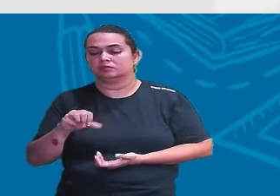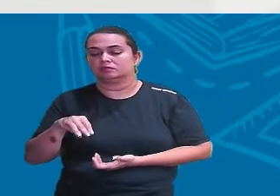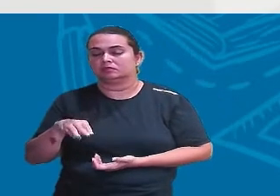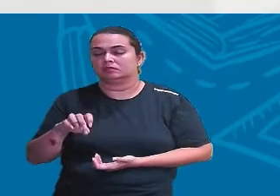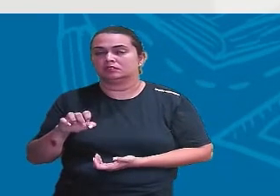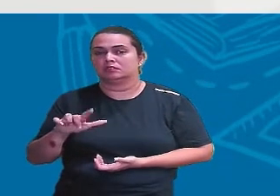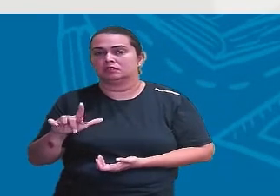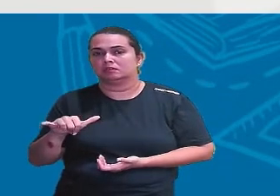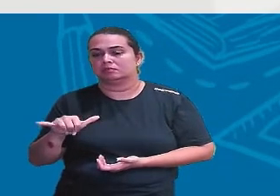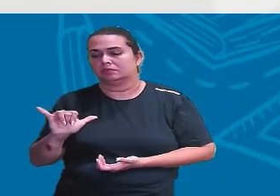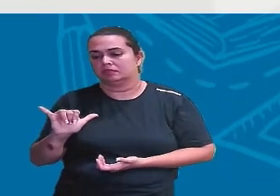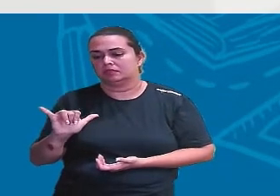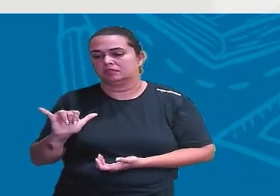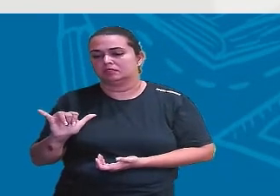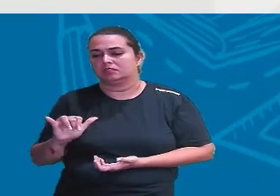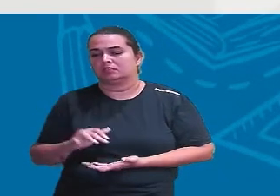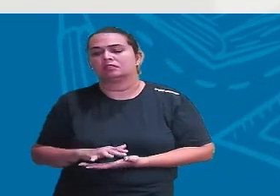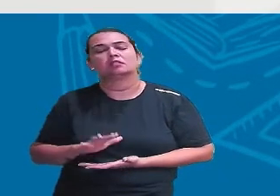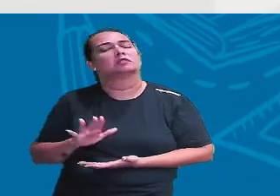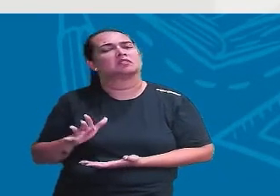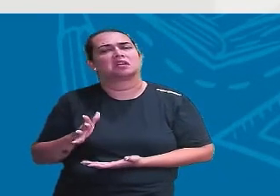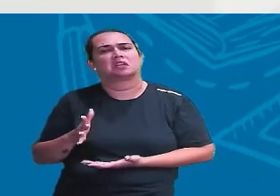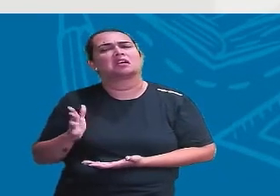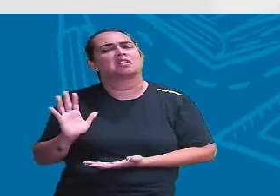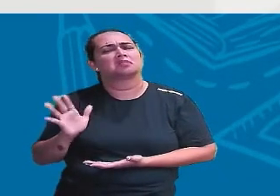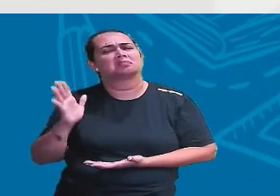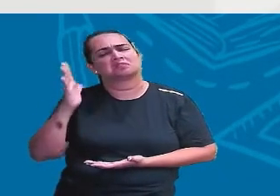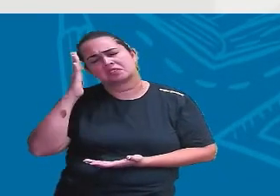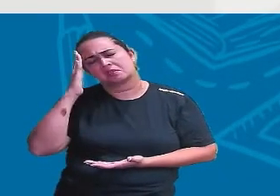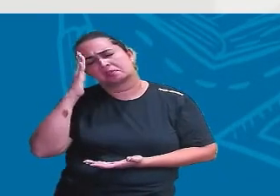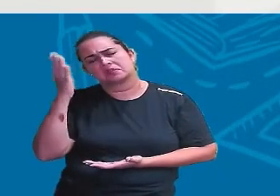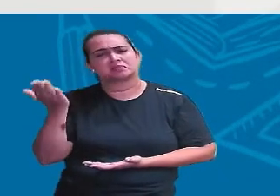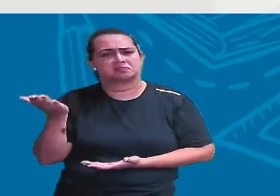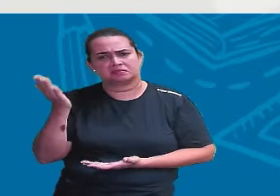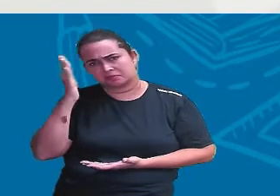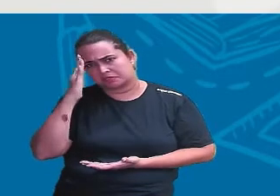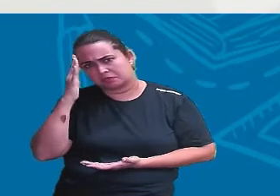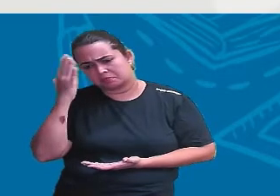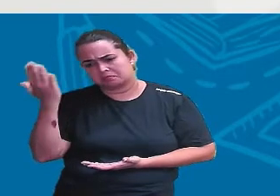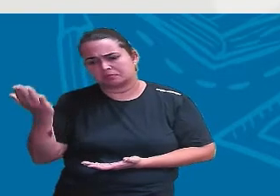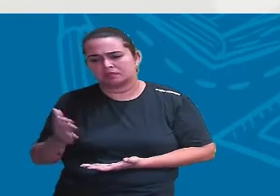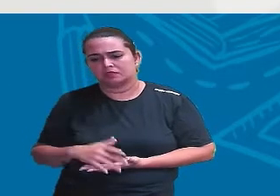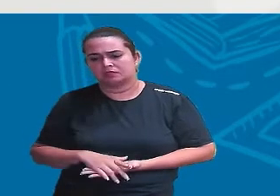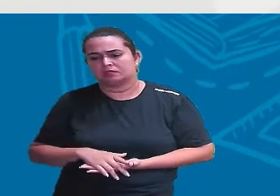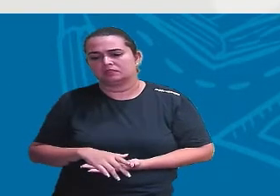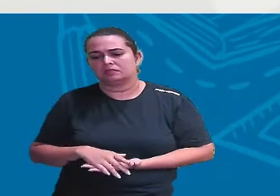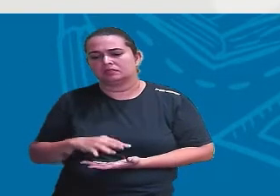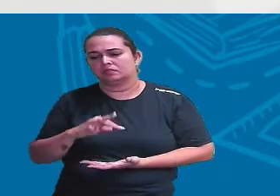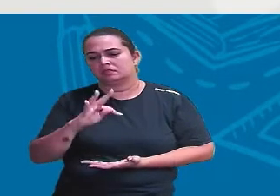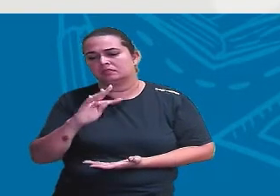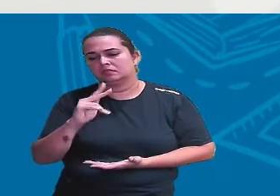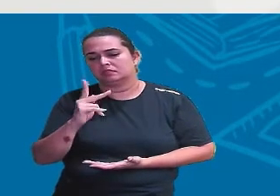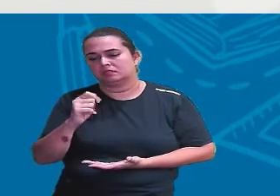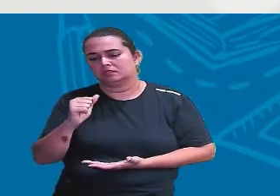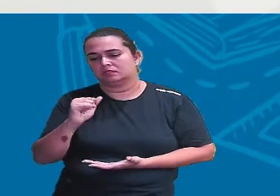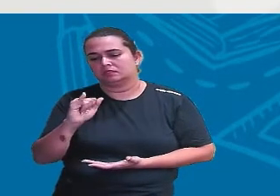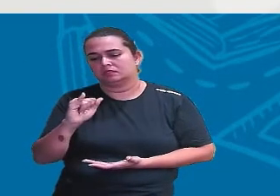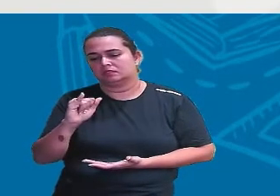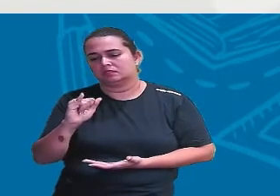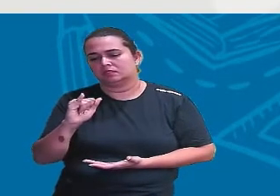dizer designadamente, a saber. Temos o that is, que é o ou